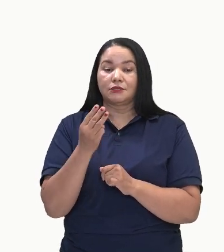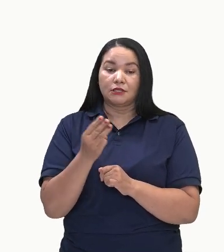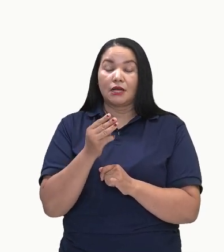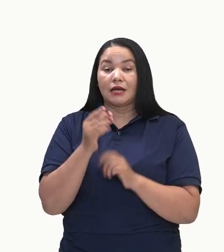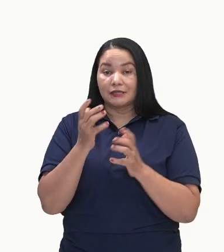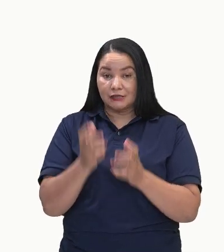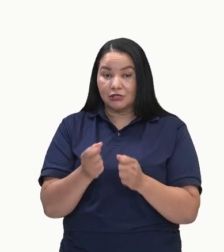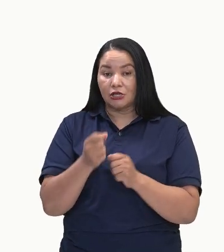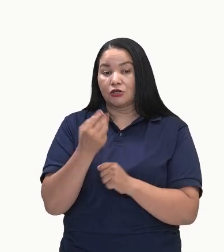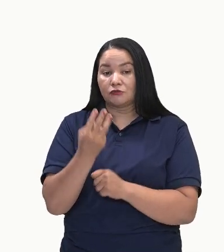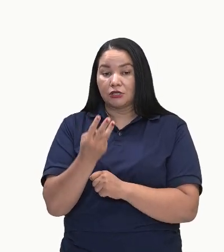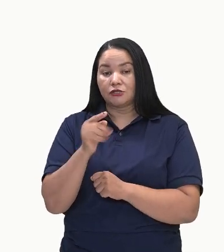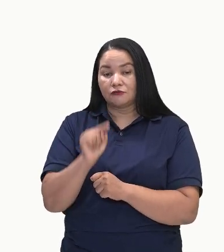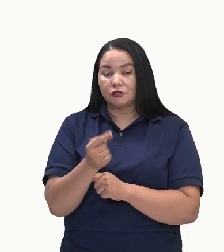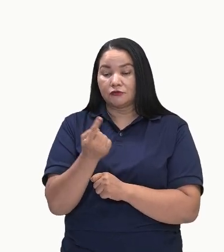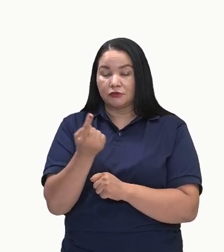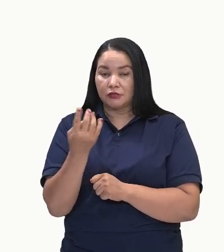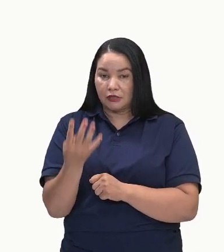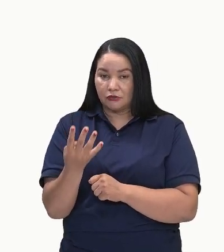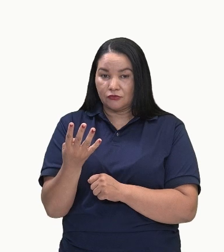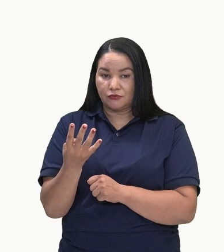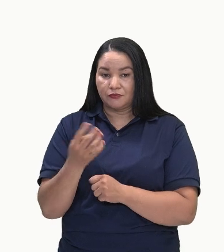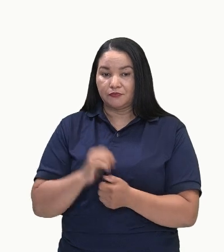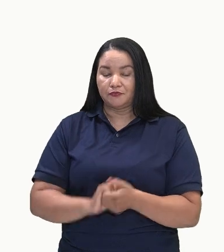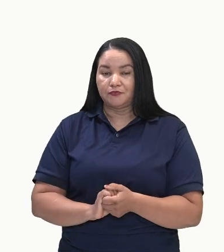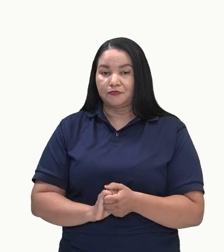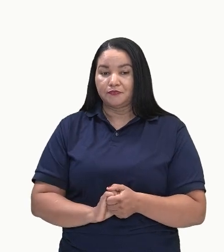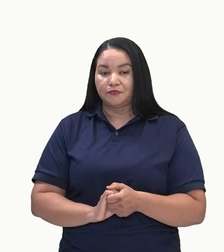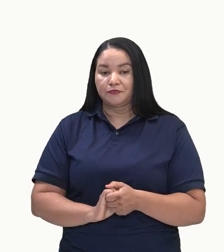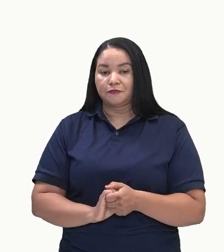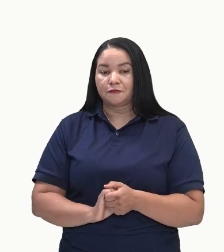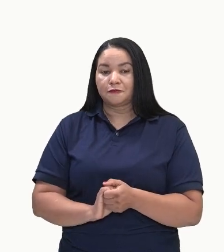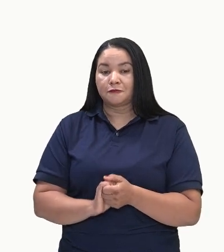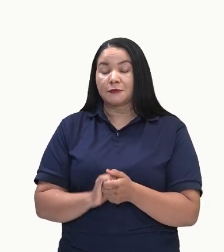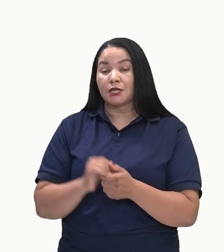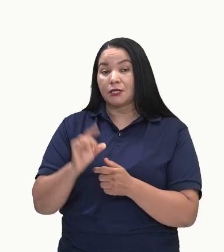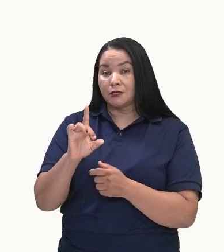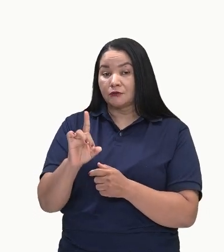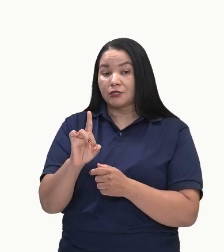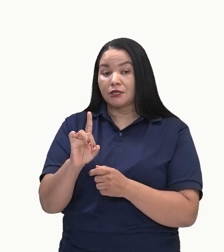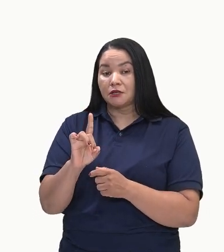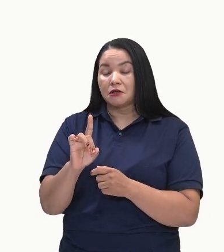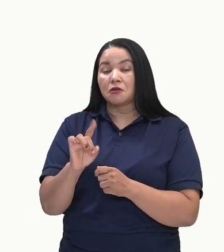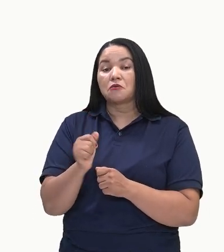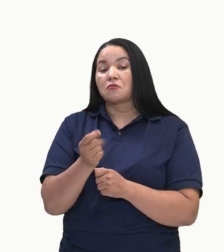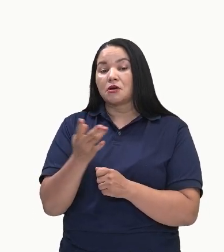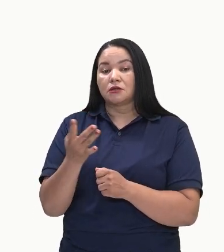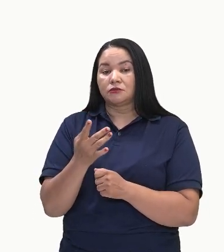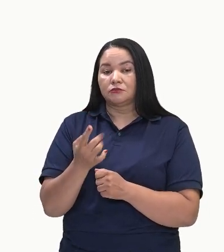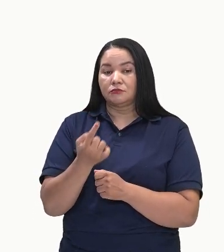aceitar que o π vale 3,14. E o diâmetro,